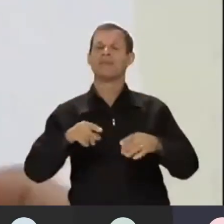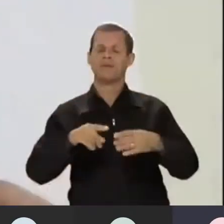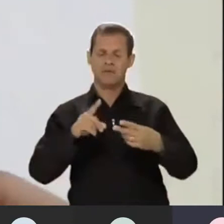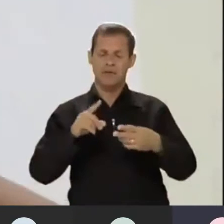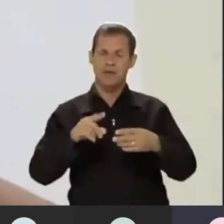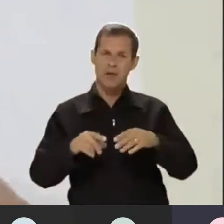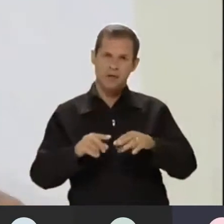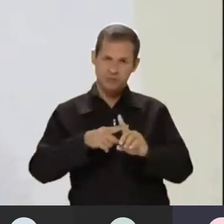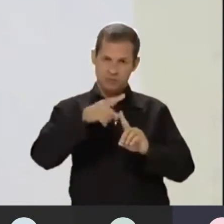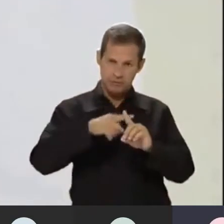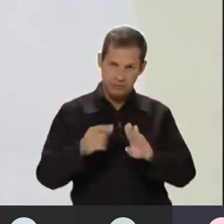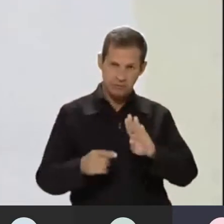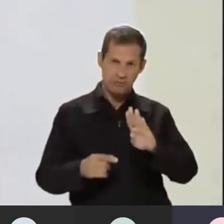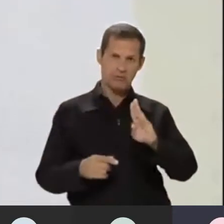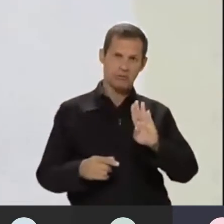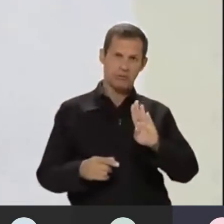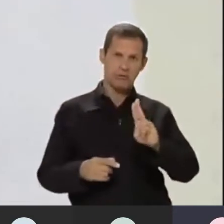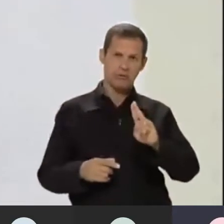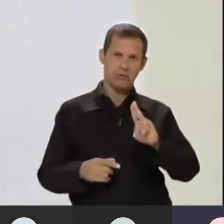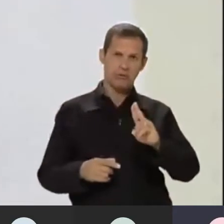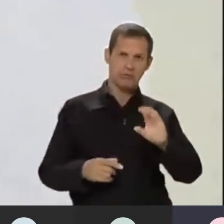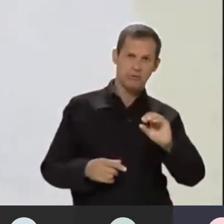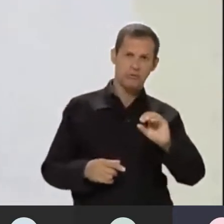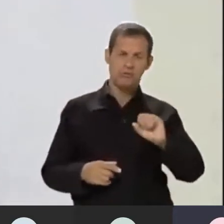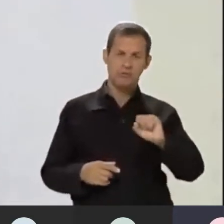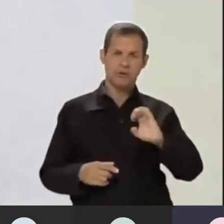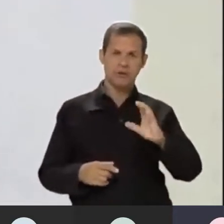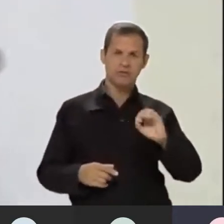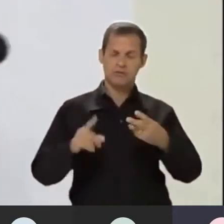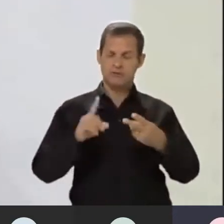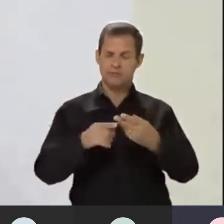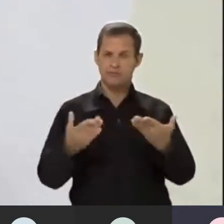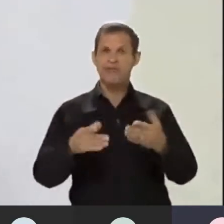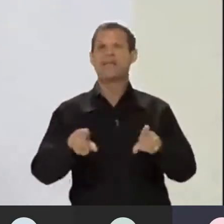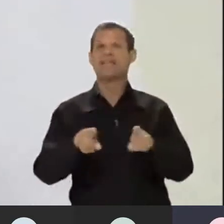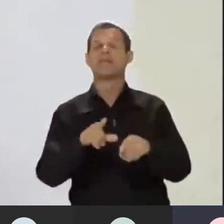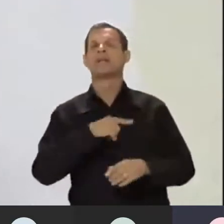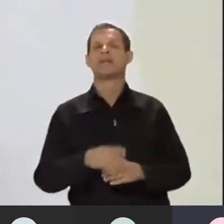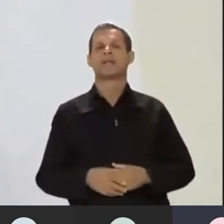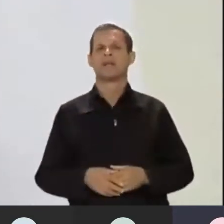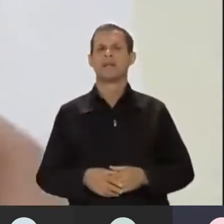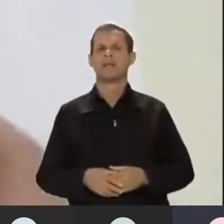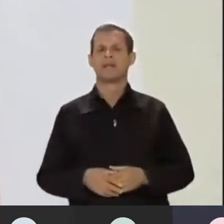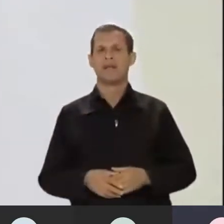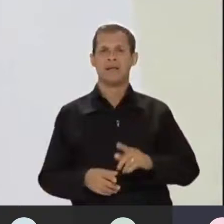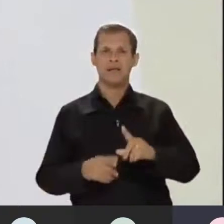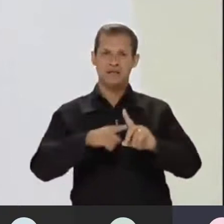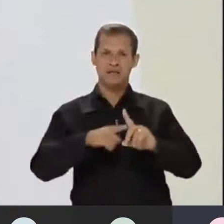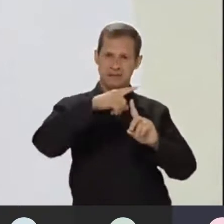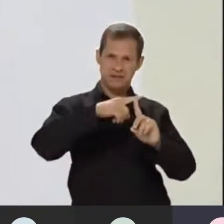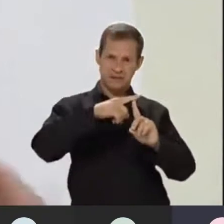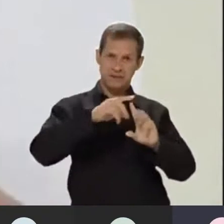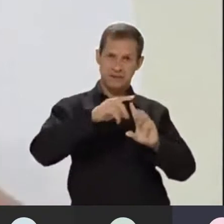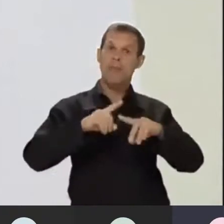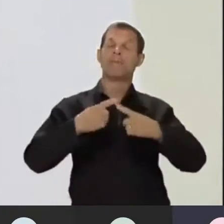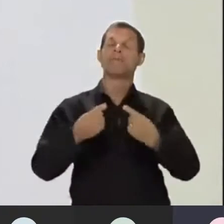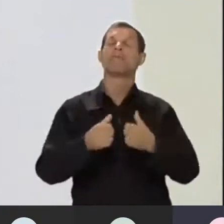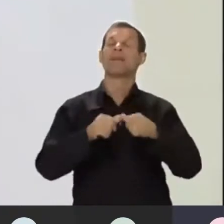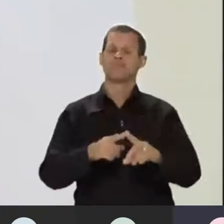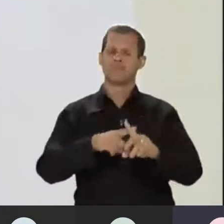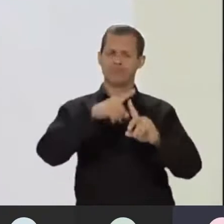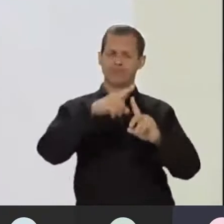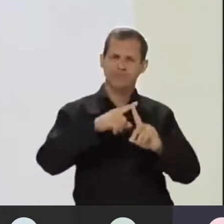pouco sobre a temperatura de bulbo seco, que é essa parte que nós teremos aqui embaixo, também dada em graus Celsius,